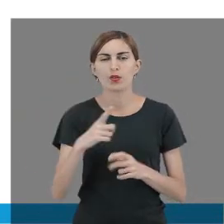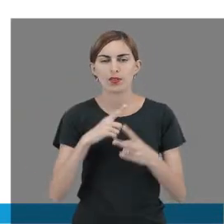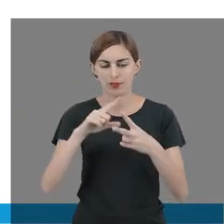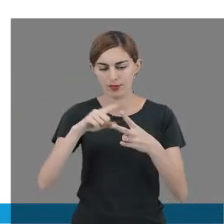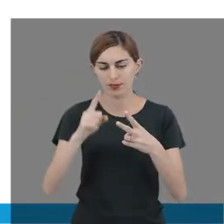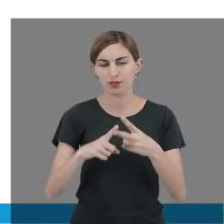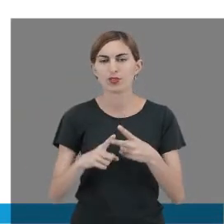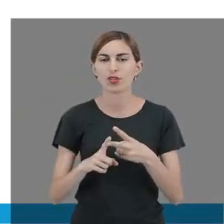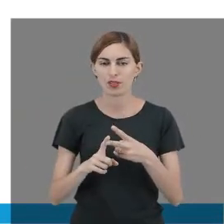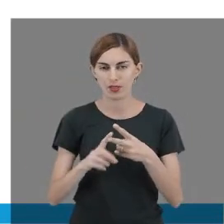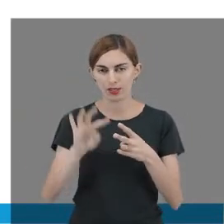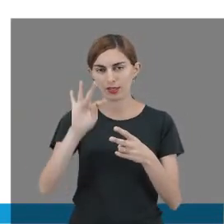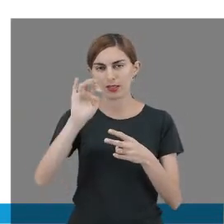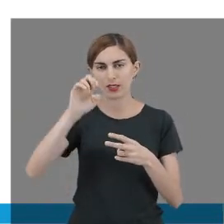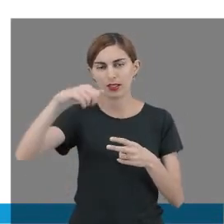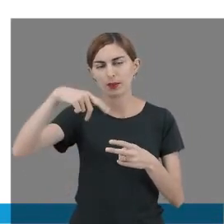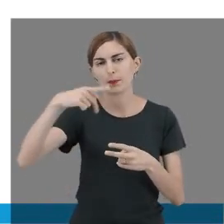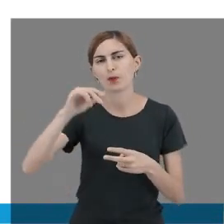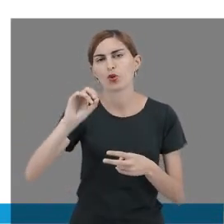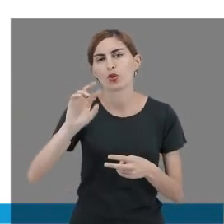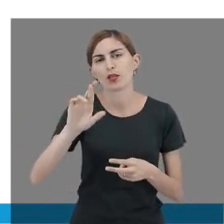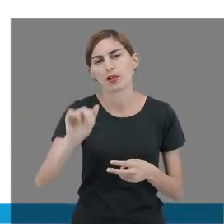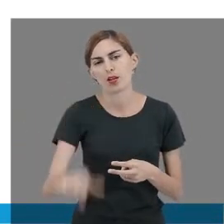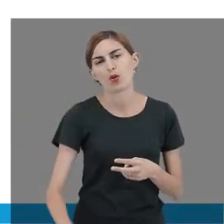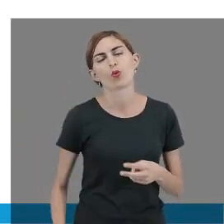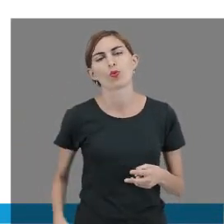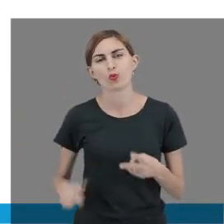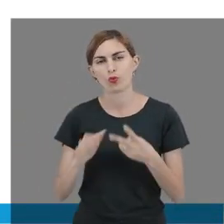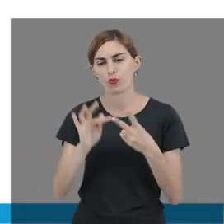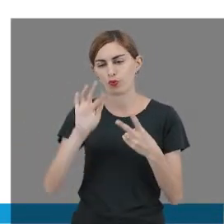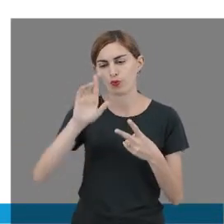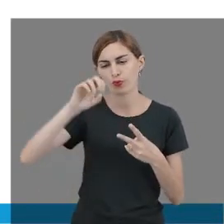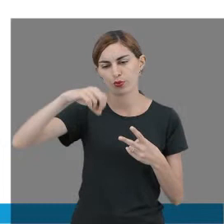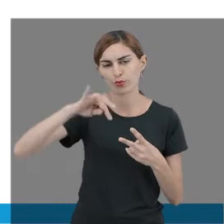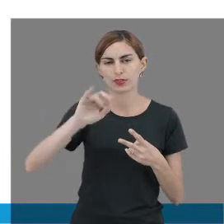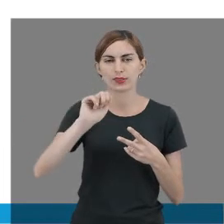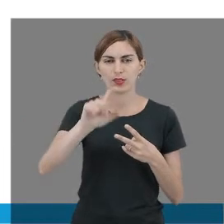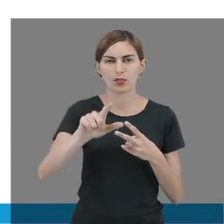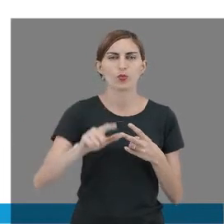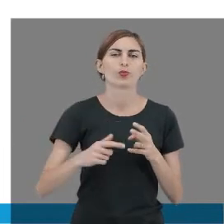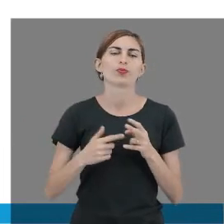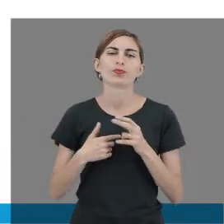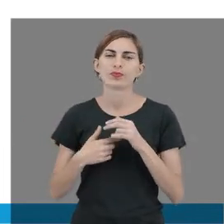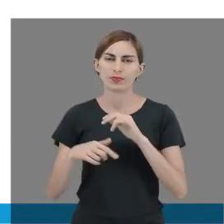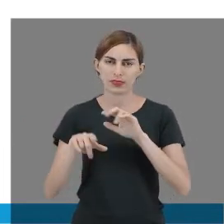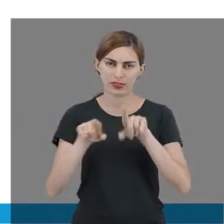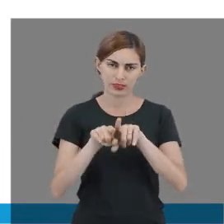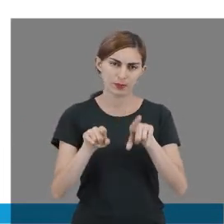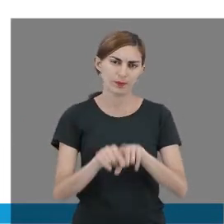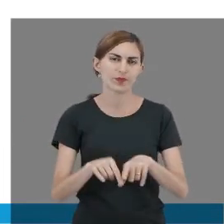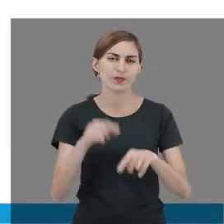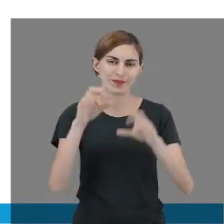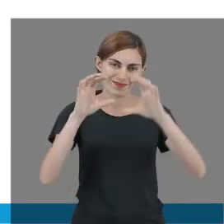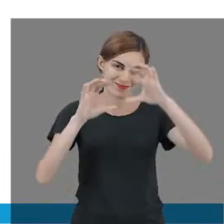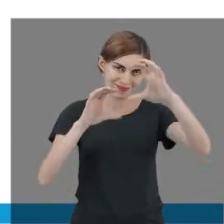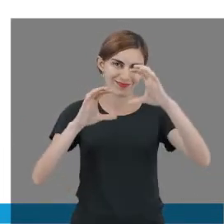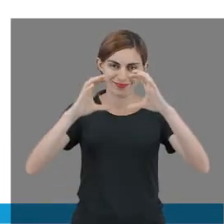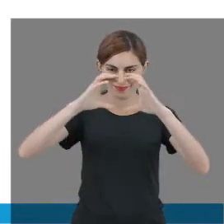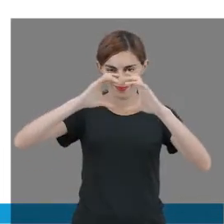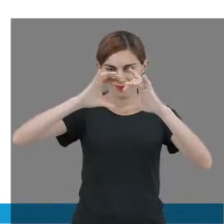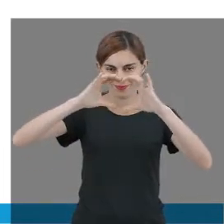aqui é frontotemporal e aqui basicamente só na região frontal, mas a gente tem alguns pacientes, por exemplo, que predomina aqui a região